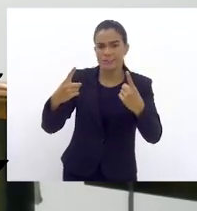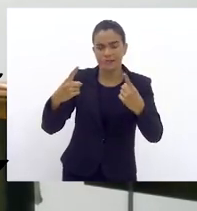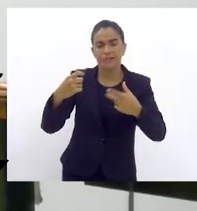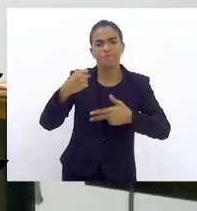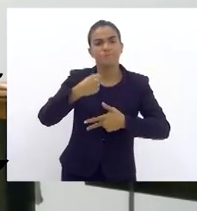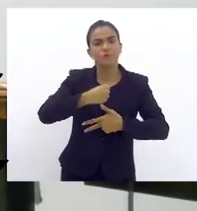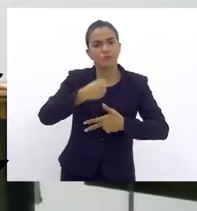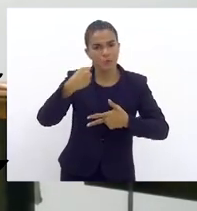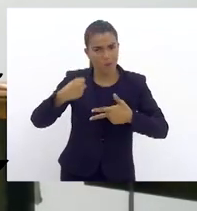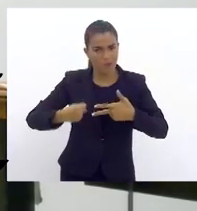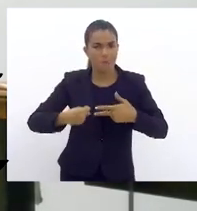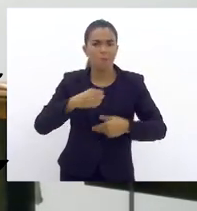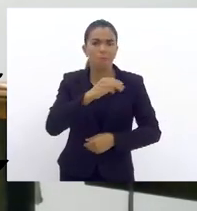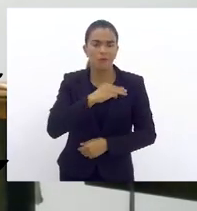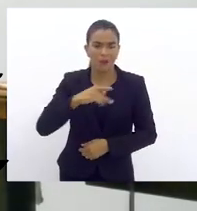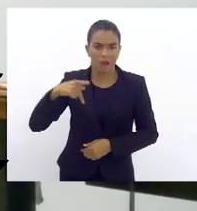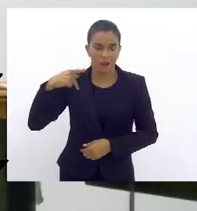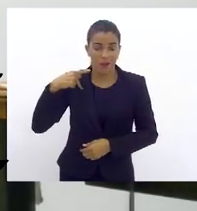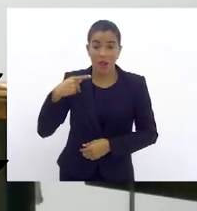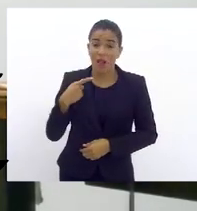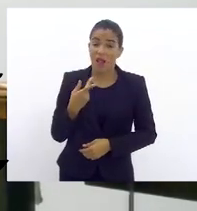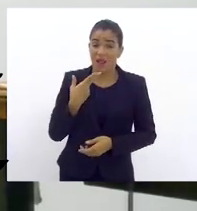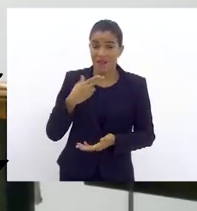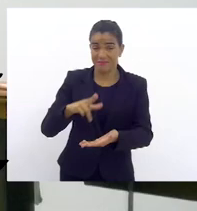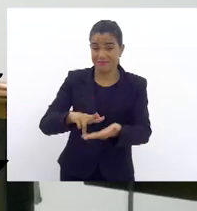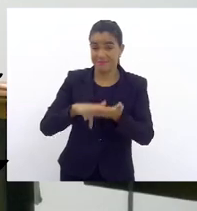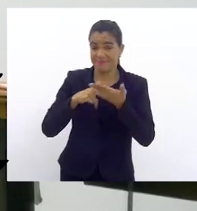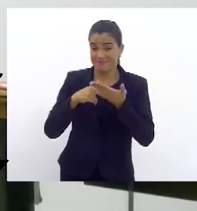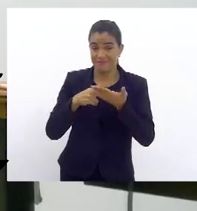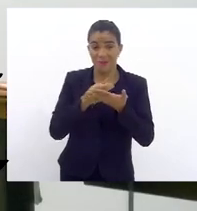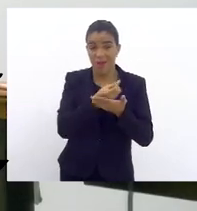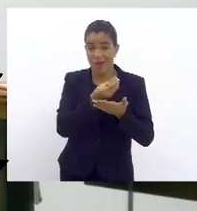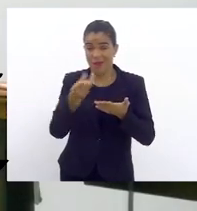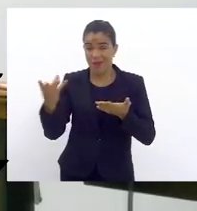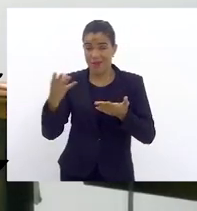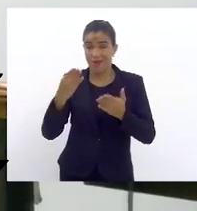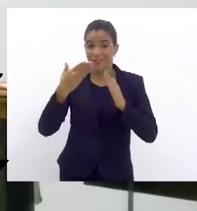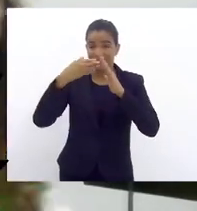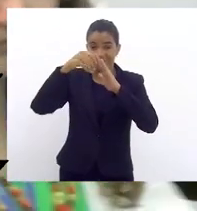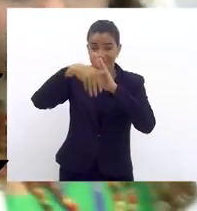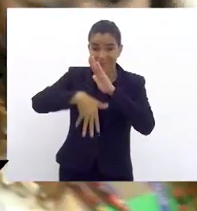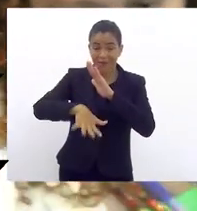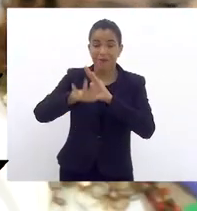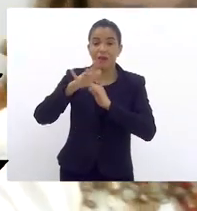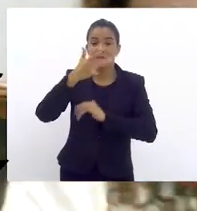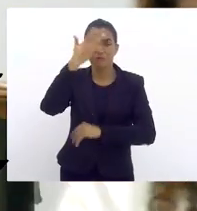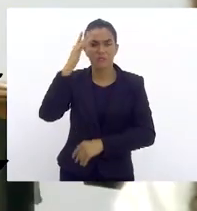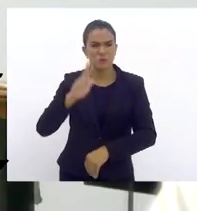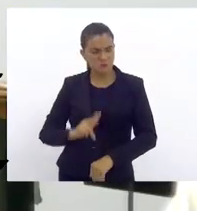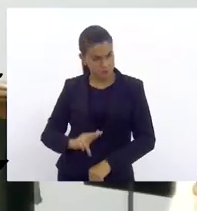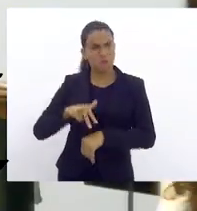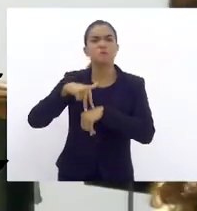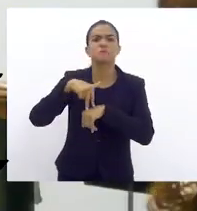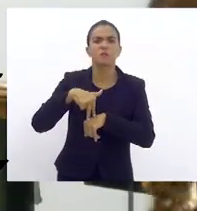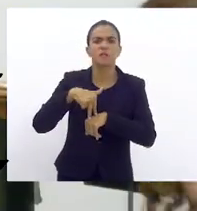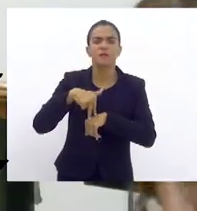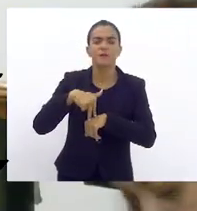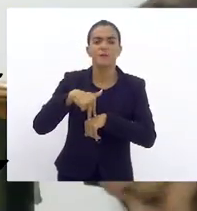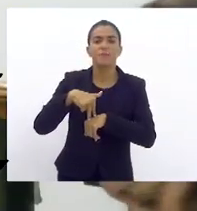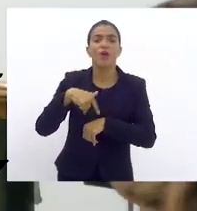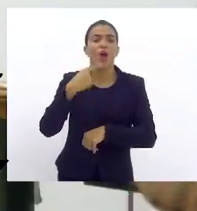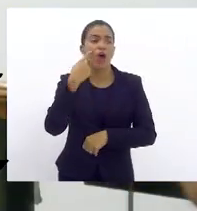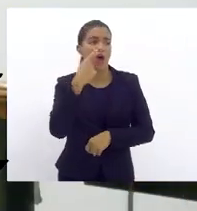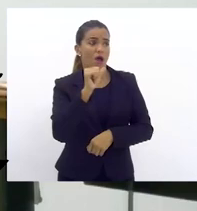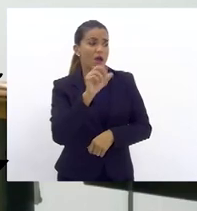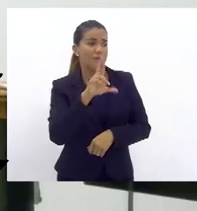Depois da sua audiência pública eles deixaram recadinho com alguns terreiros Mas sendo que as pessoas se levantaram trouxeram para a gente a querem